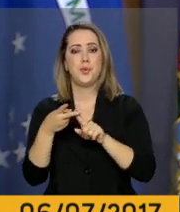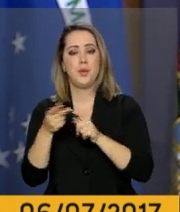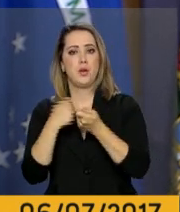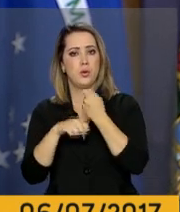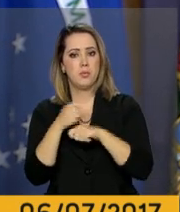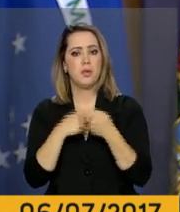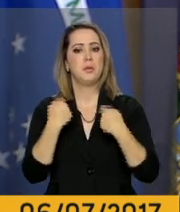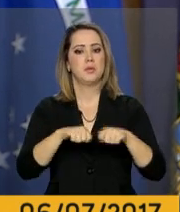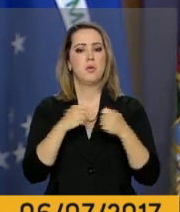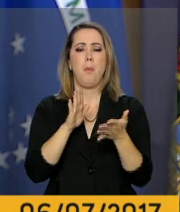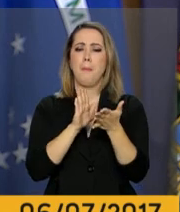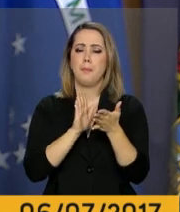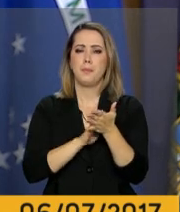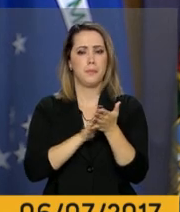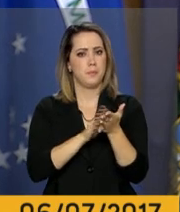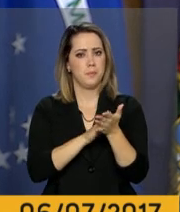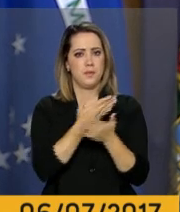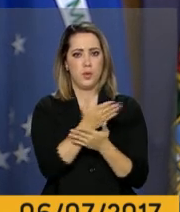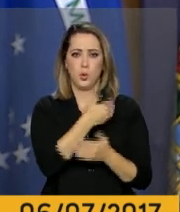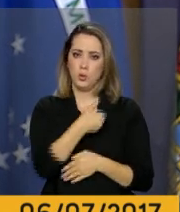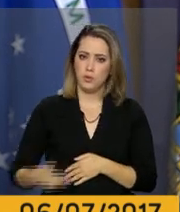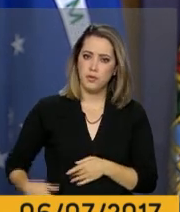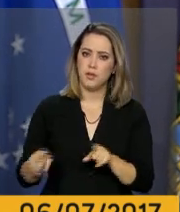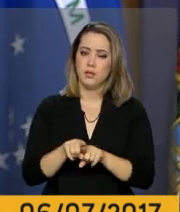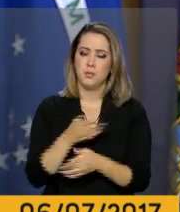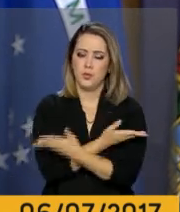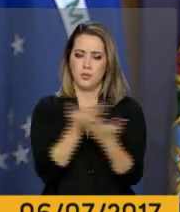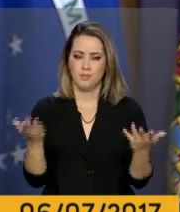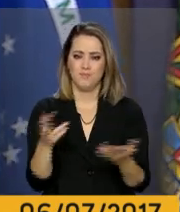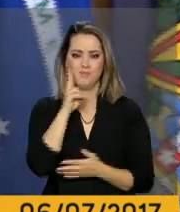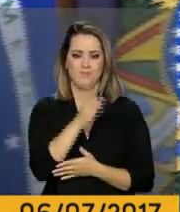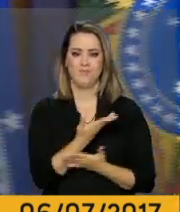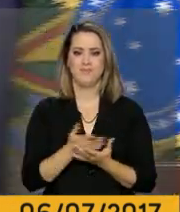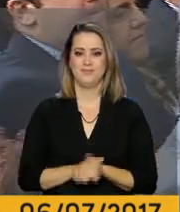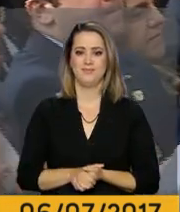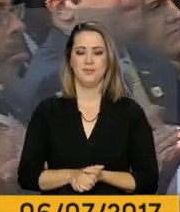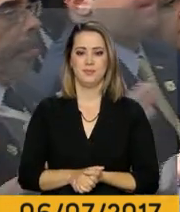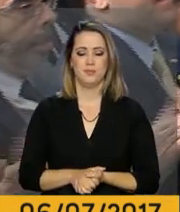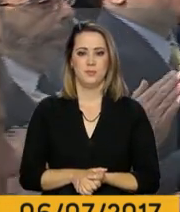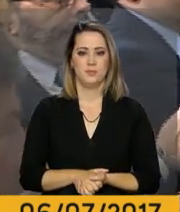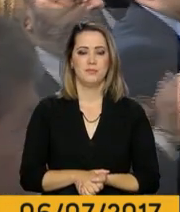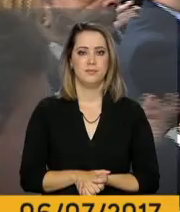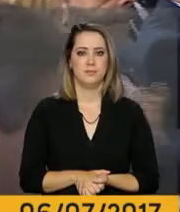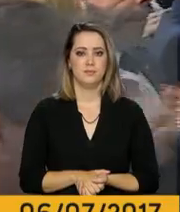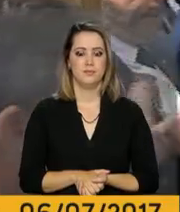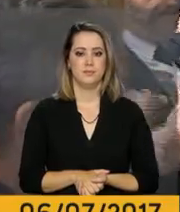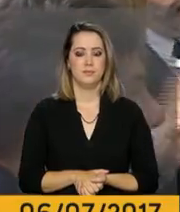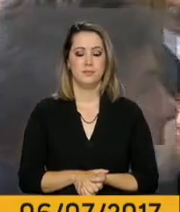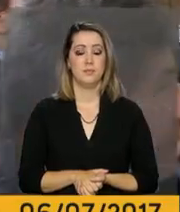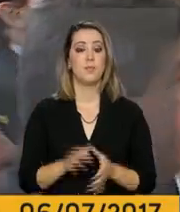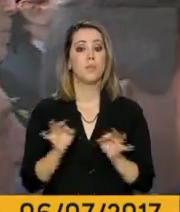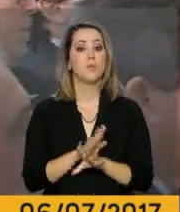grande de caloroso laws do governo e dos senhores estão aqui está